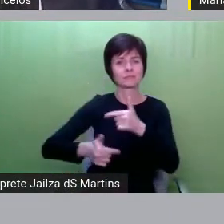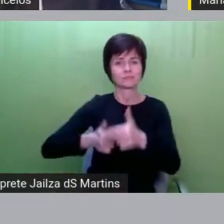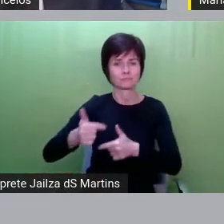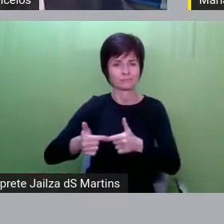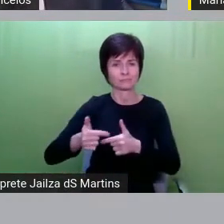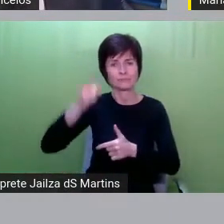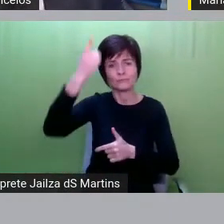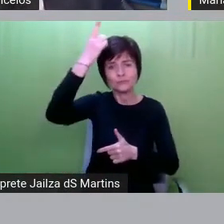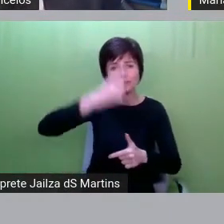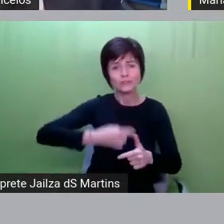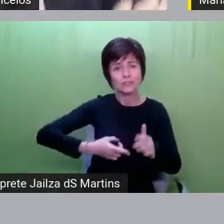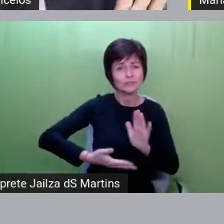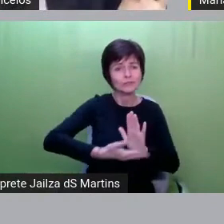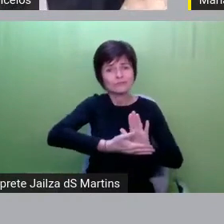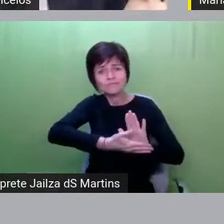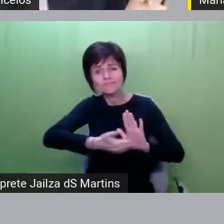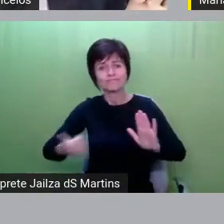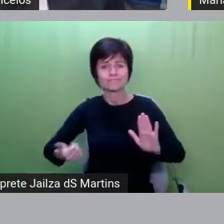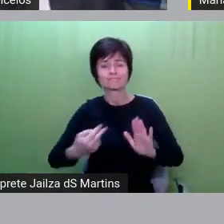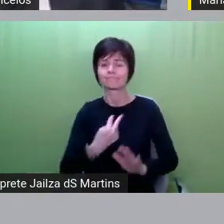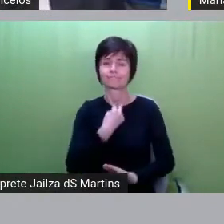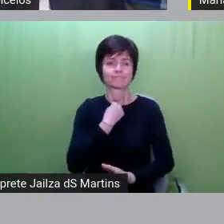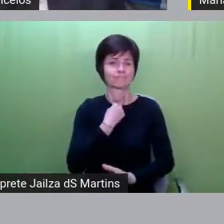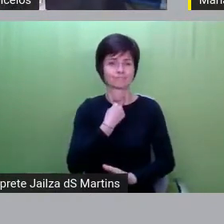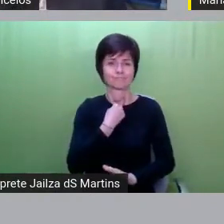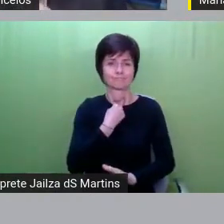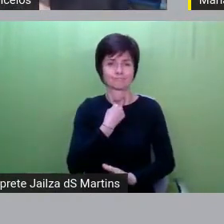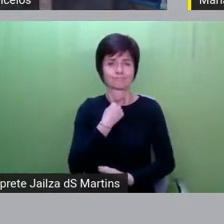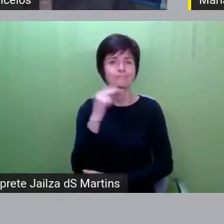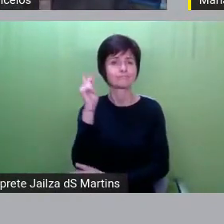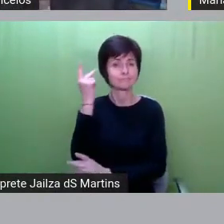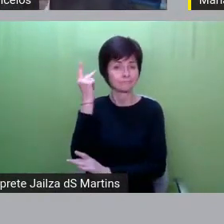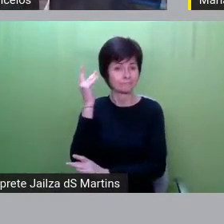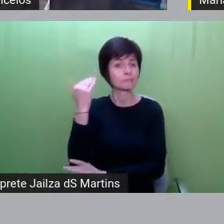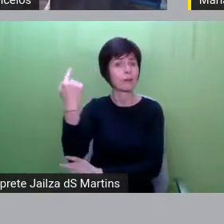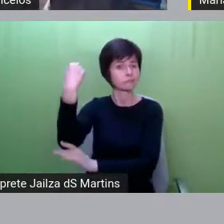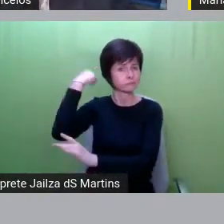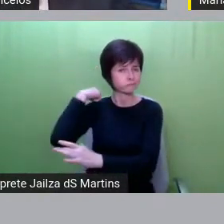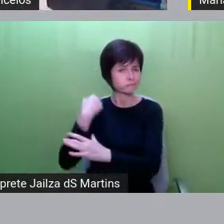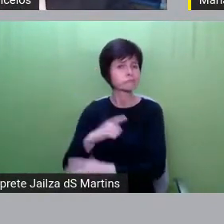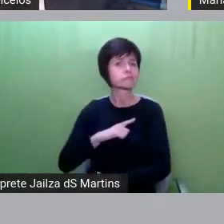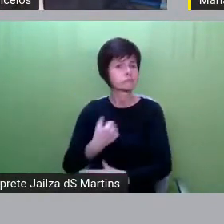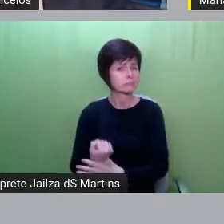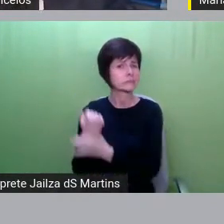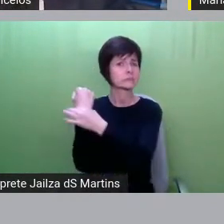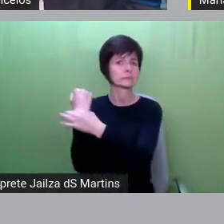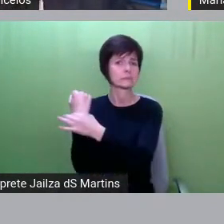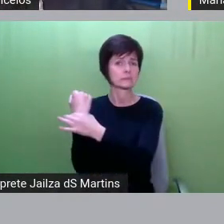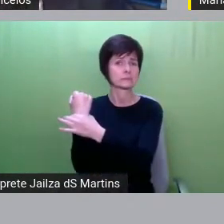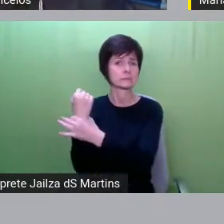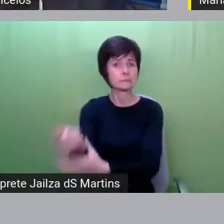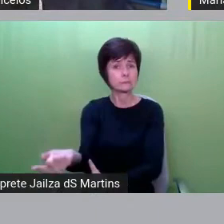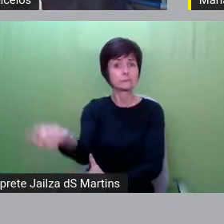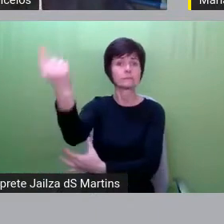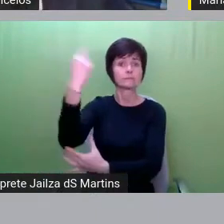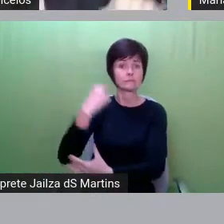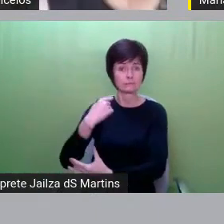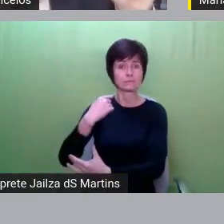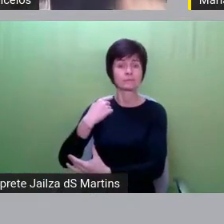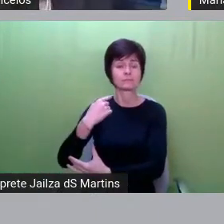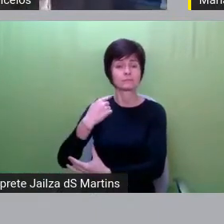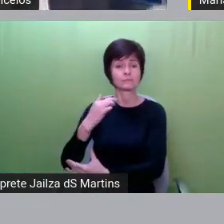direitos dos trabalhadores, historicamente assegurados aos trabalhadores, impondo riscos de